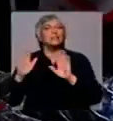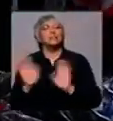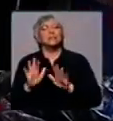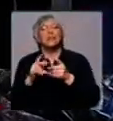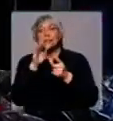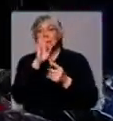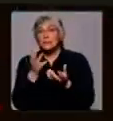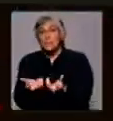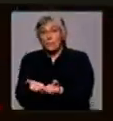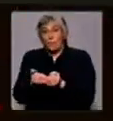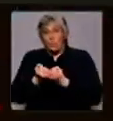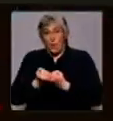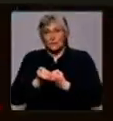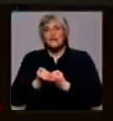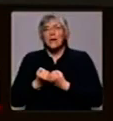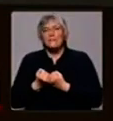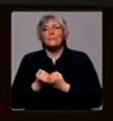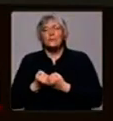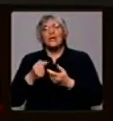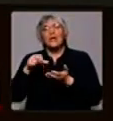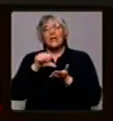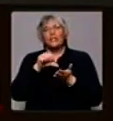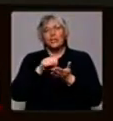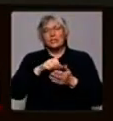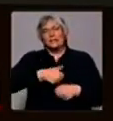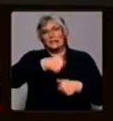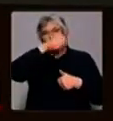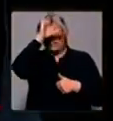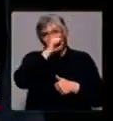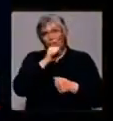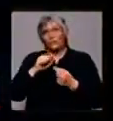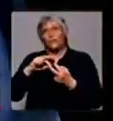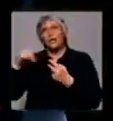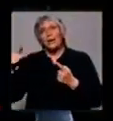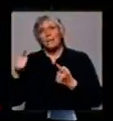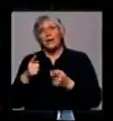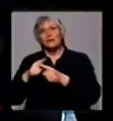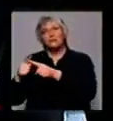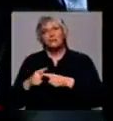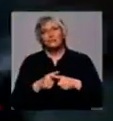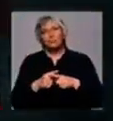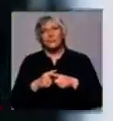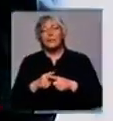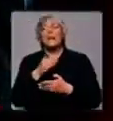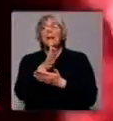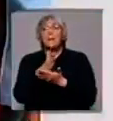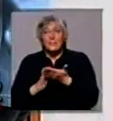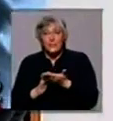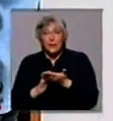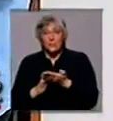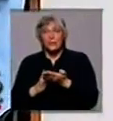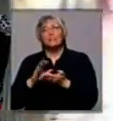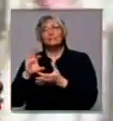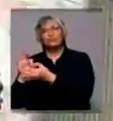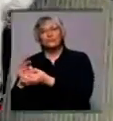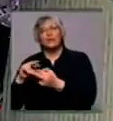poupanças, são repartidas entre o Estado Central e o município com uma condição. A metade, atribuída à autarquia,